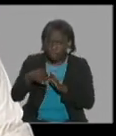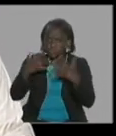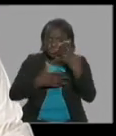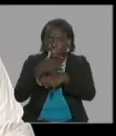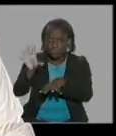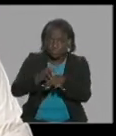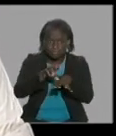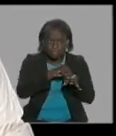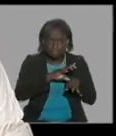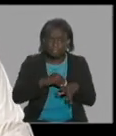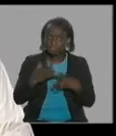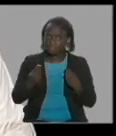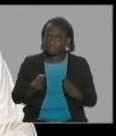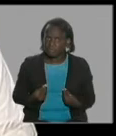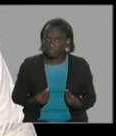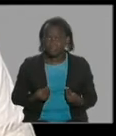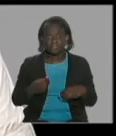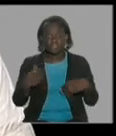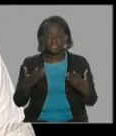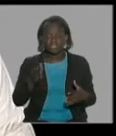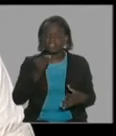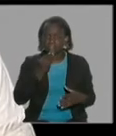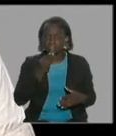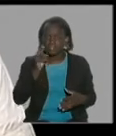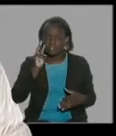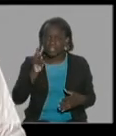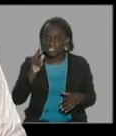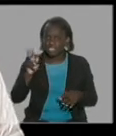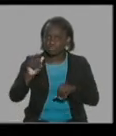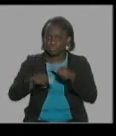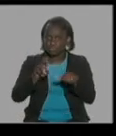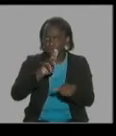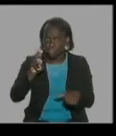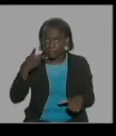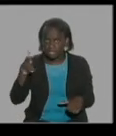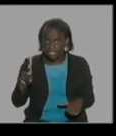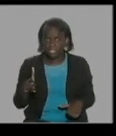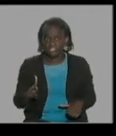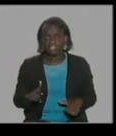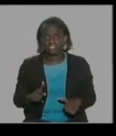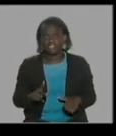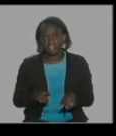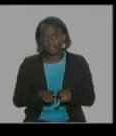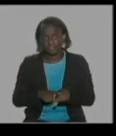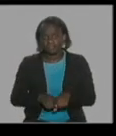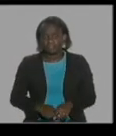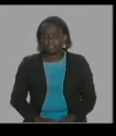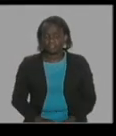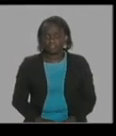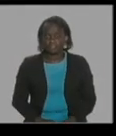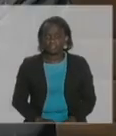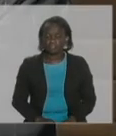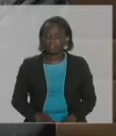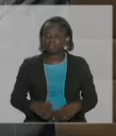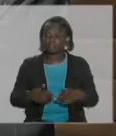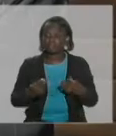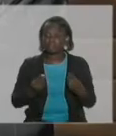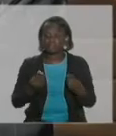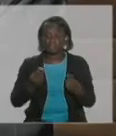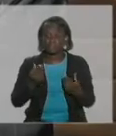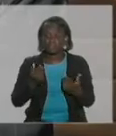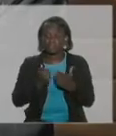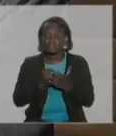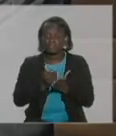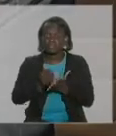musical, muito, muito rica. Isso fica muito claro nessa mudança dele de nome também. Agora,